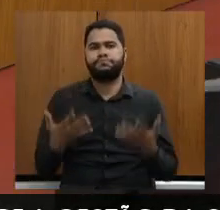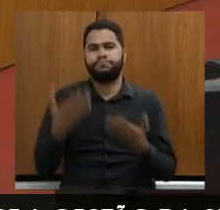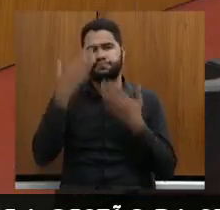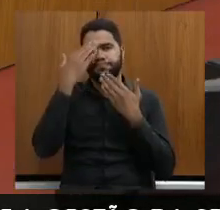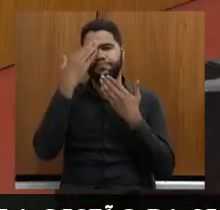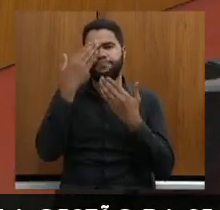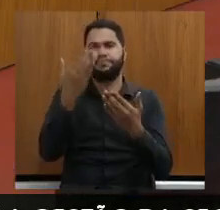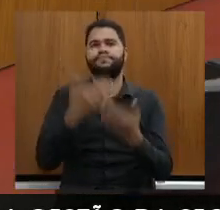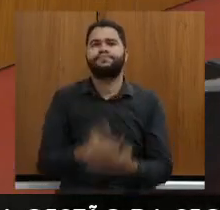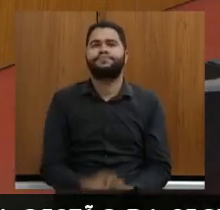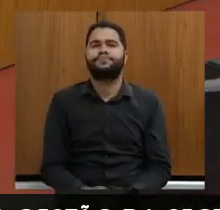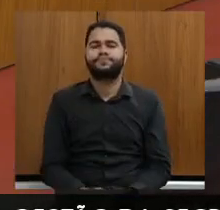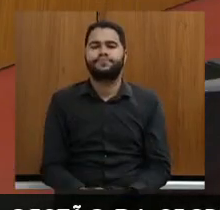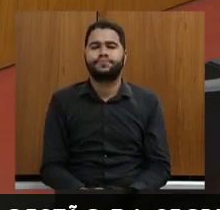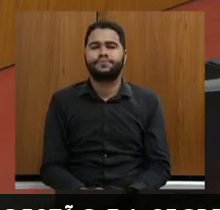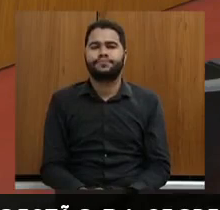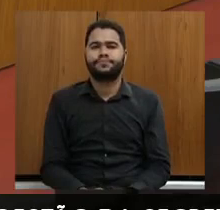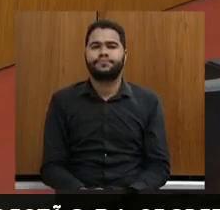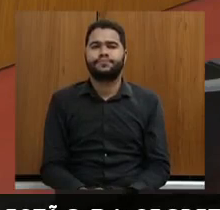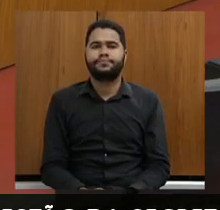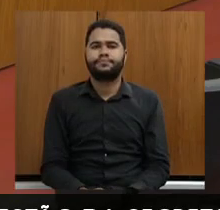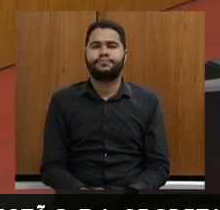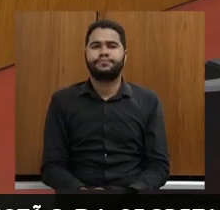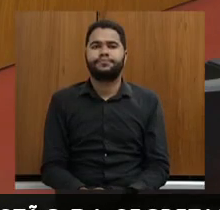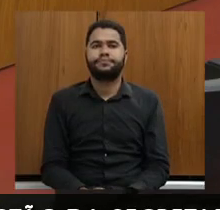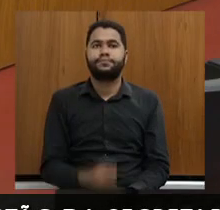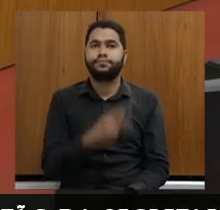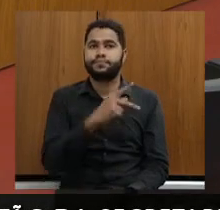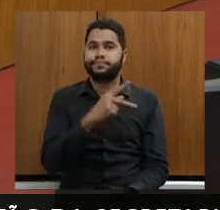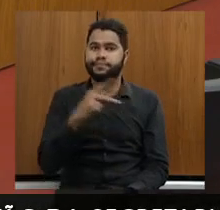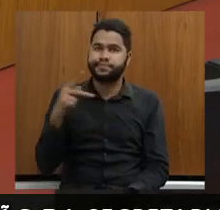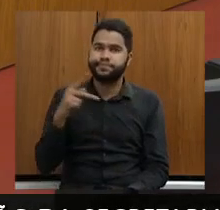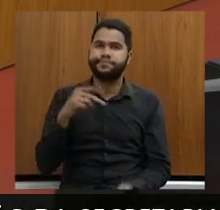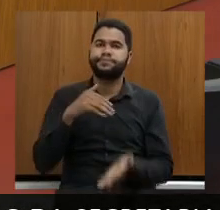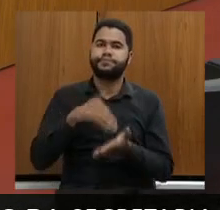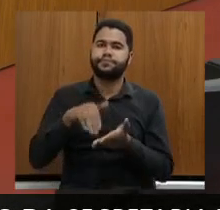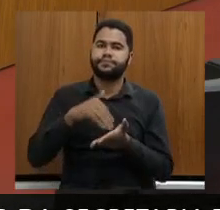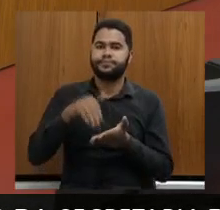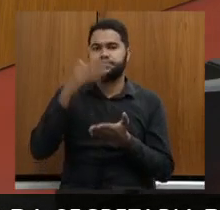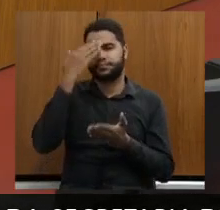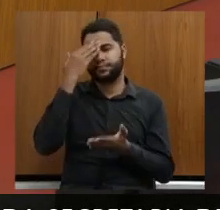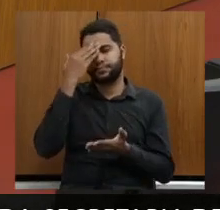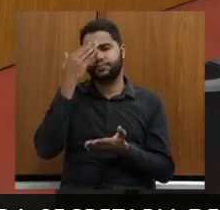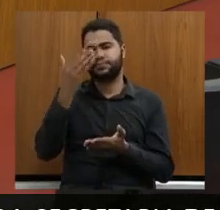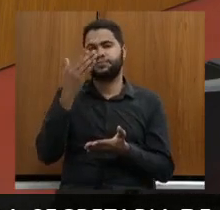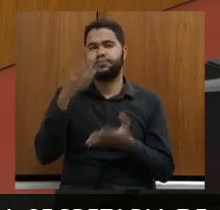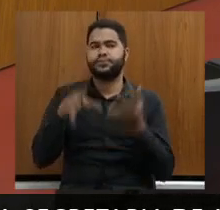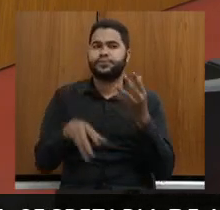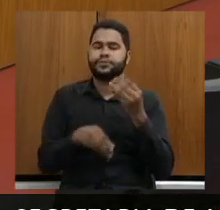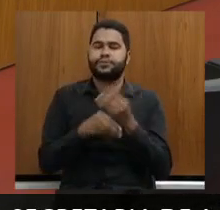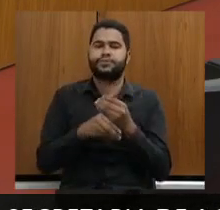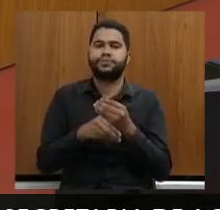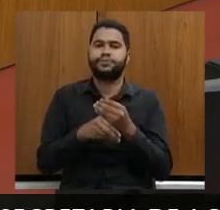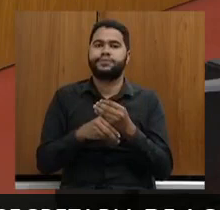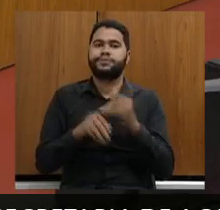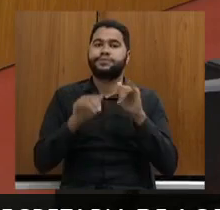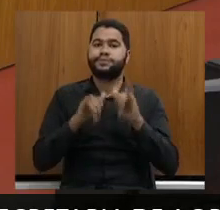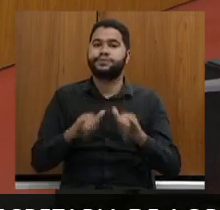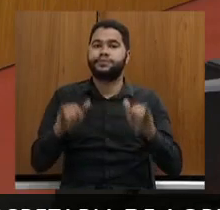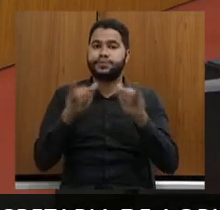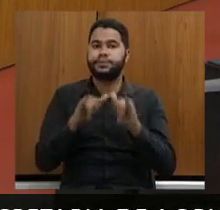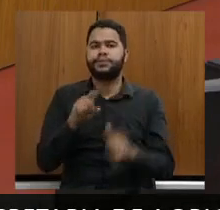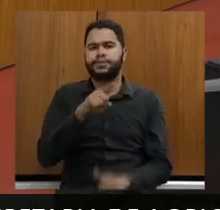muito obrigada é só Presidente secretário e muito obrigado até complementando até para